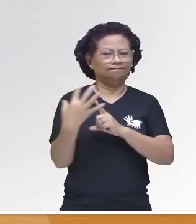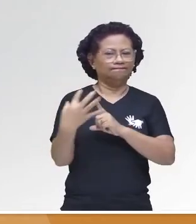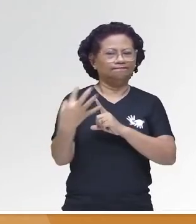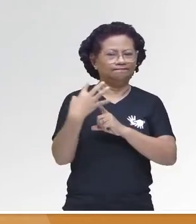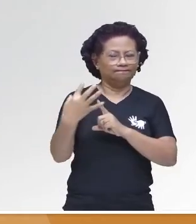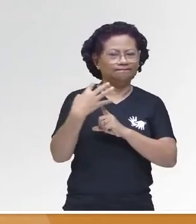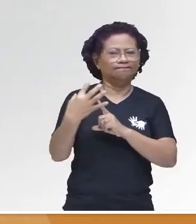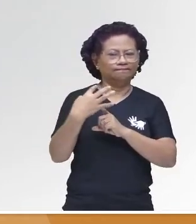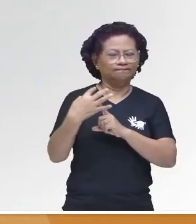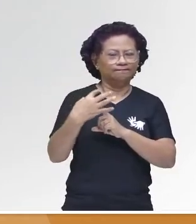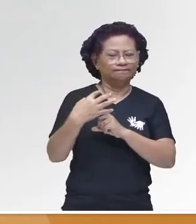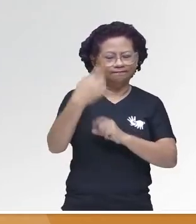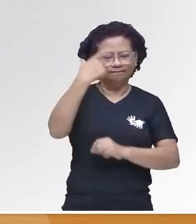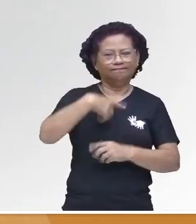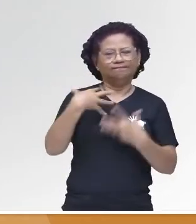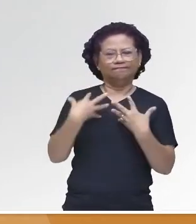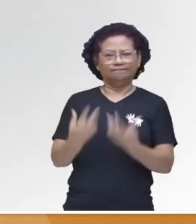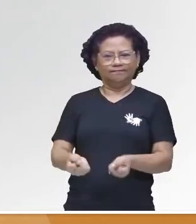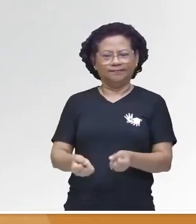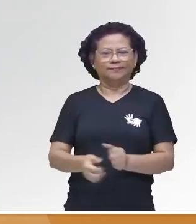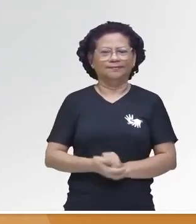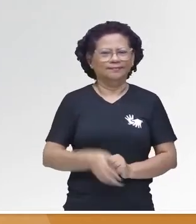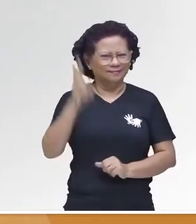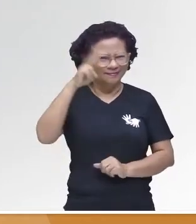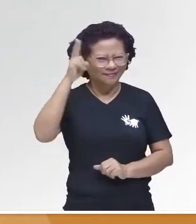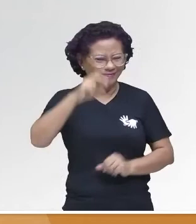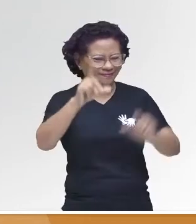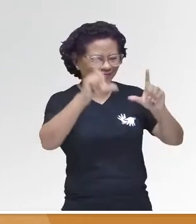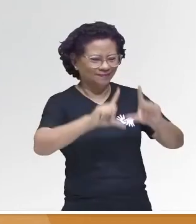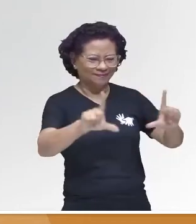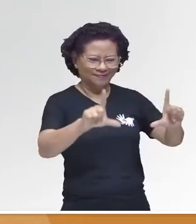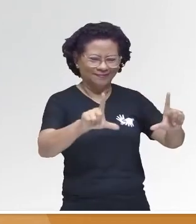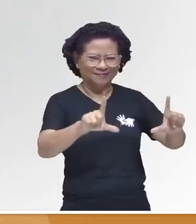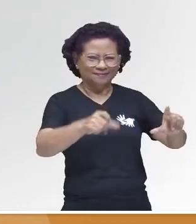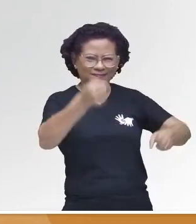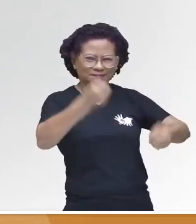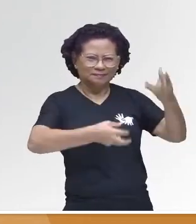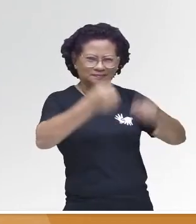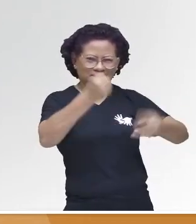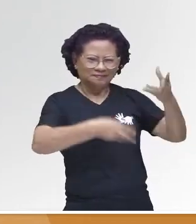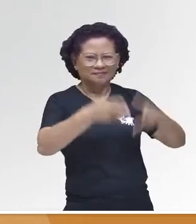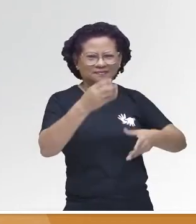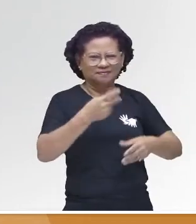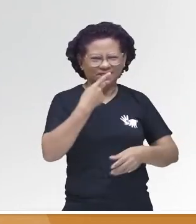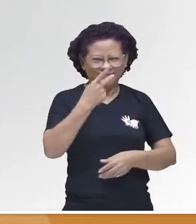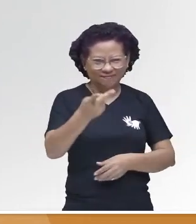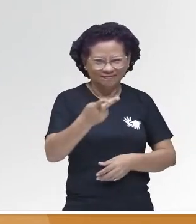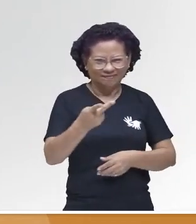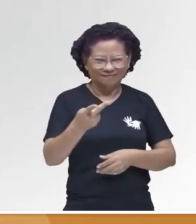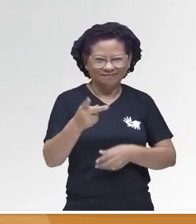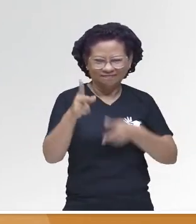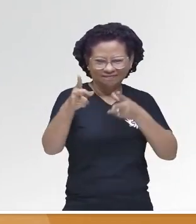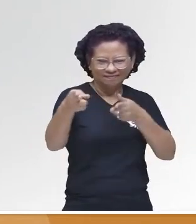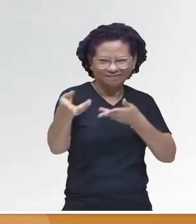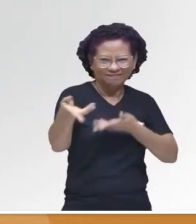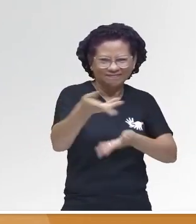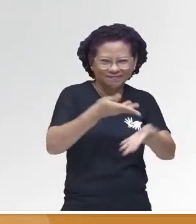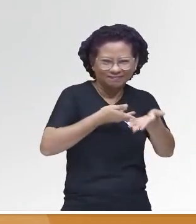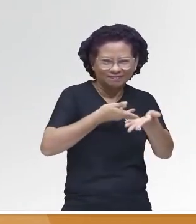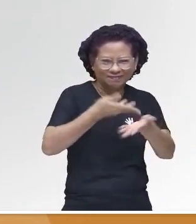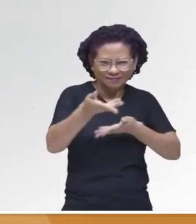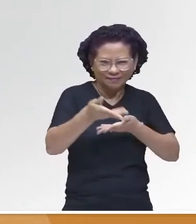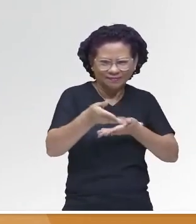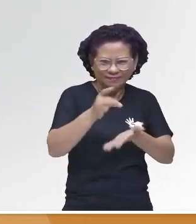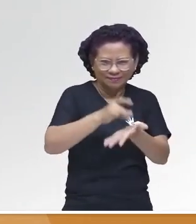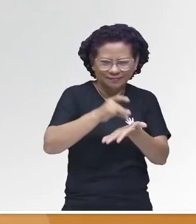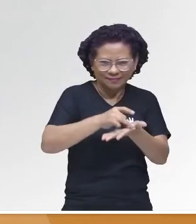político chega lá na TV, lá na campanha eleitoral, eu sou como vocês? Será que é, cidadão? Eu vou fazer o bem